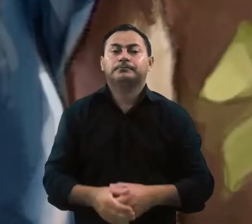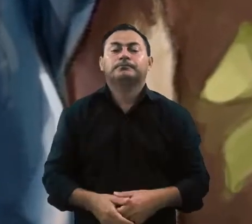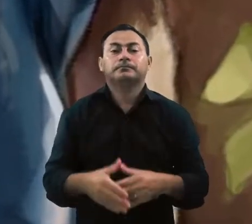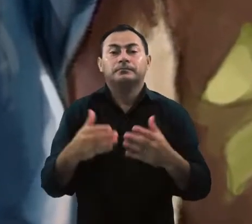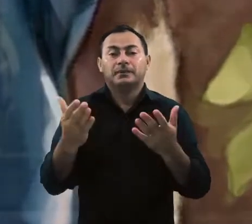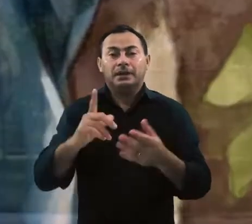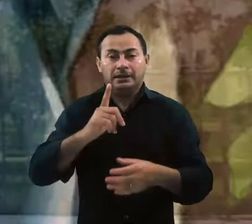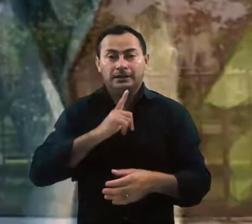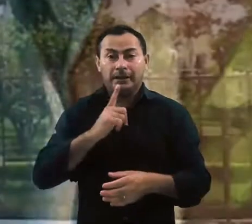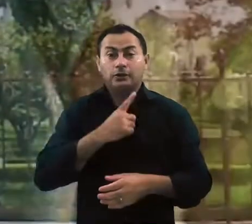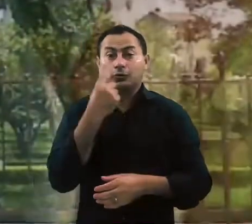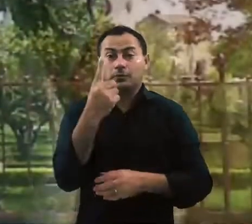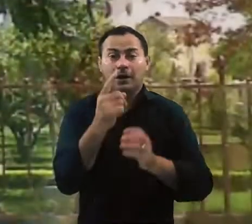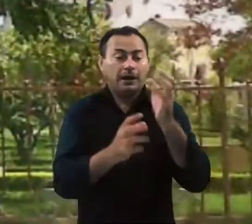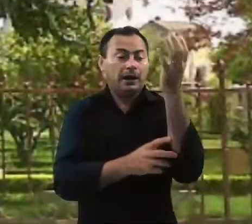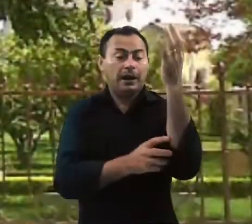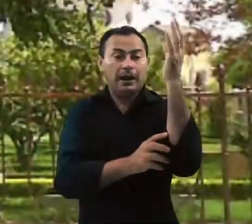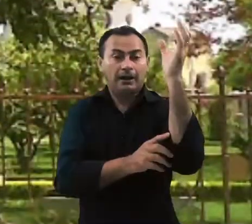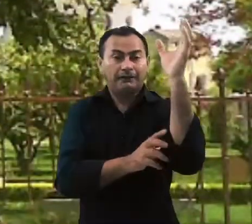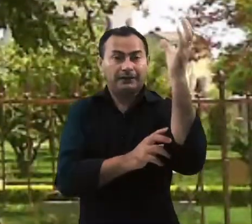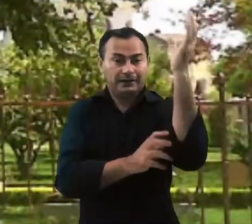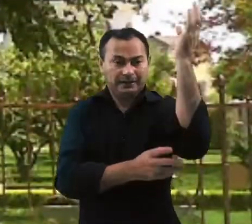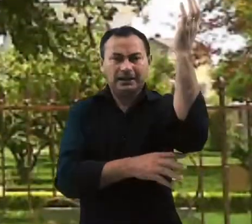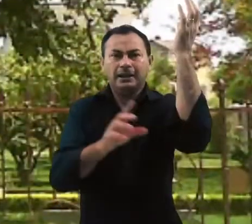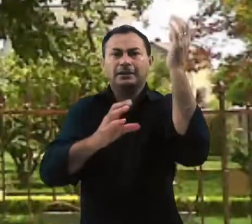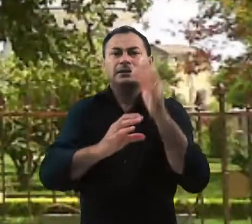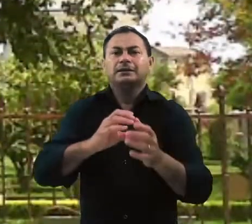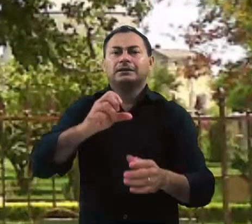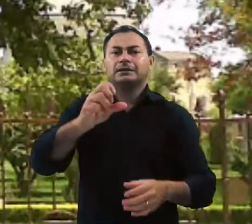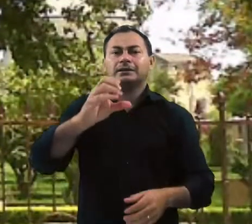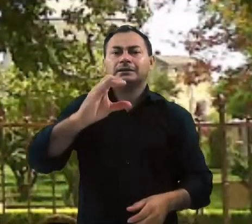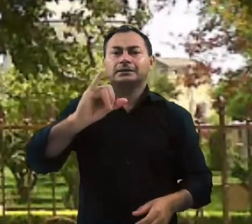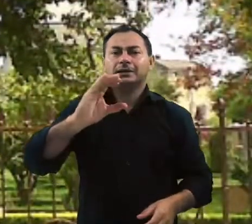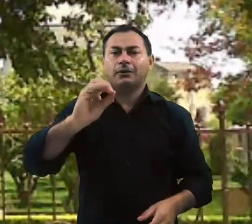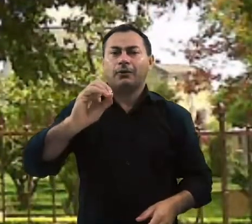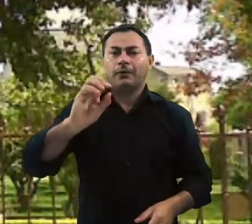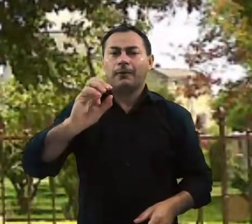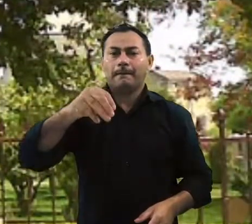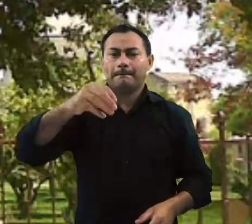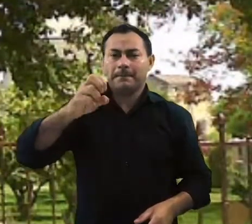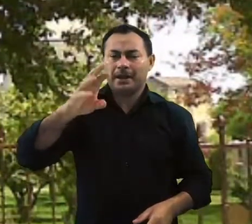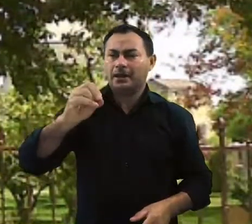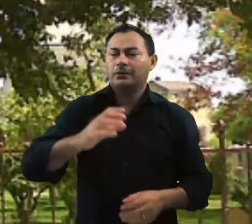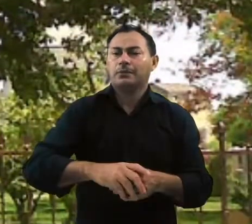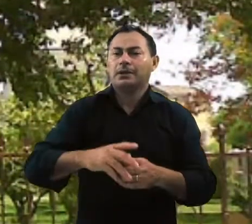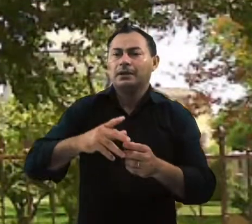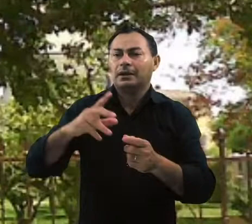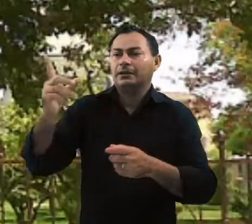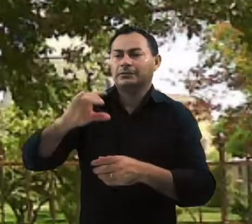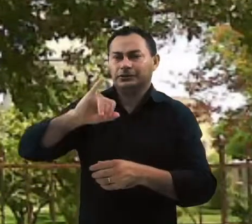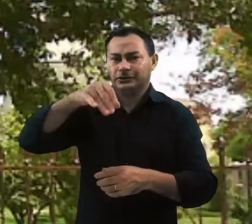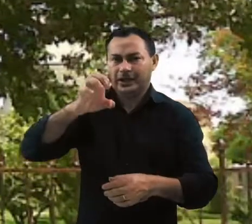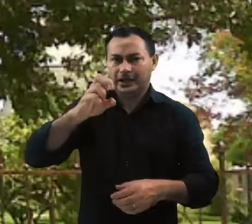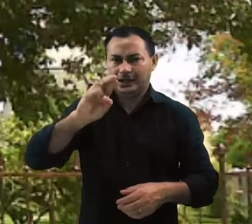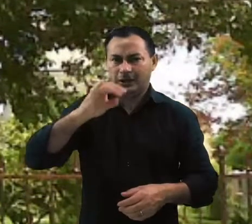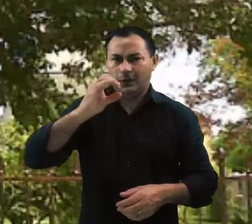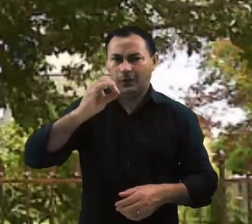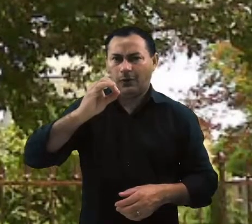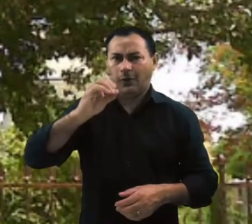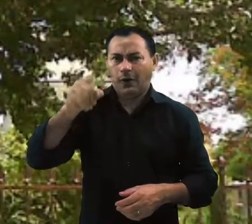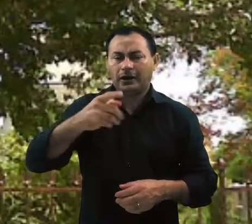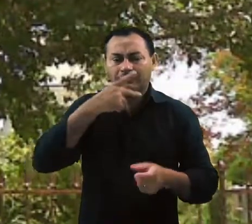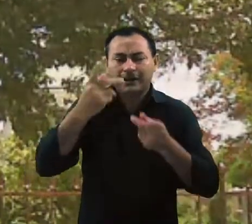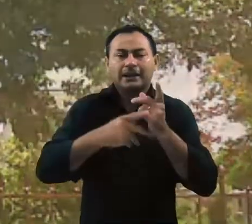de Jesus não existe uma árvore Jericó um sicômoro que dizem é a árvore de Zaqueu